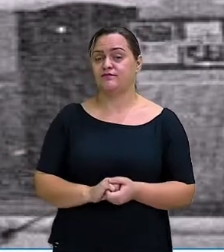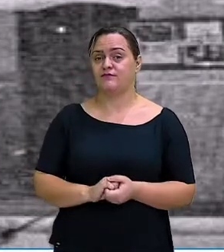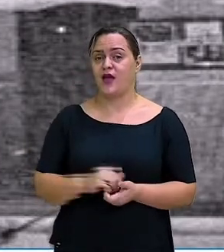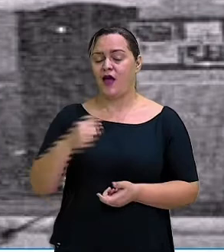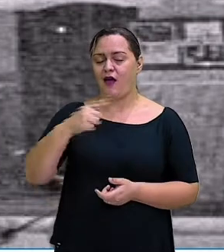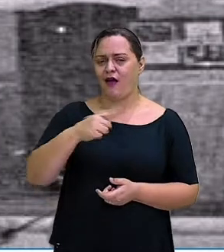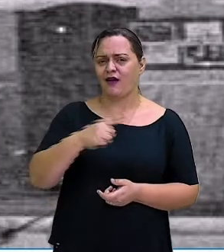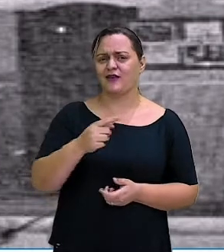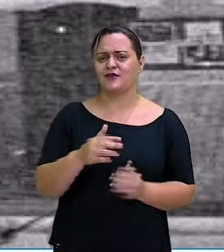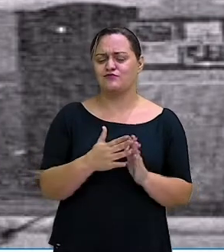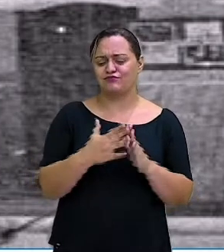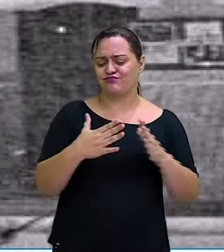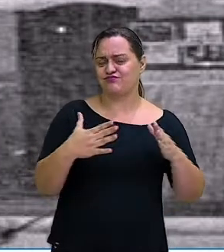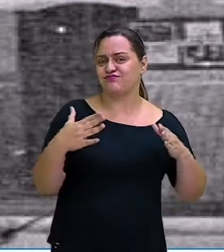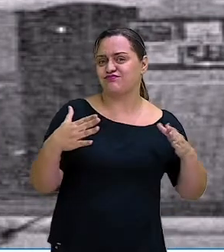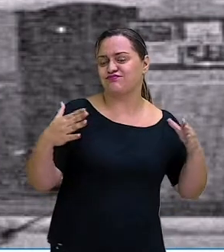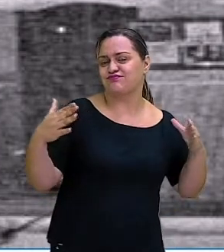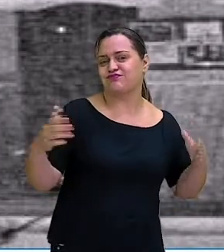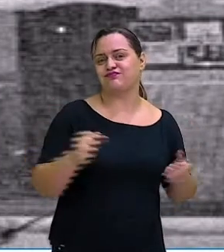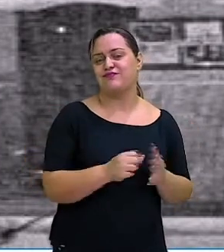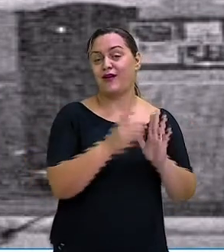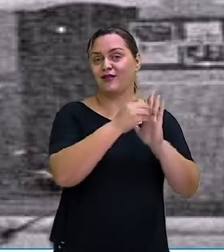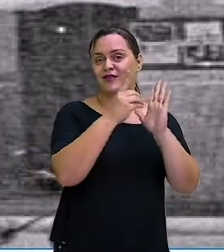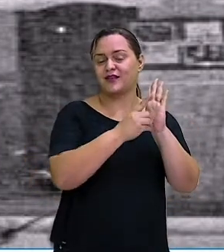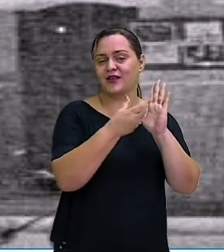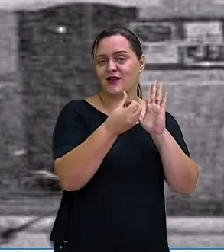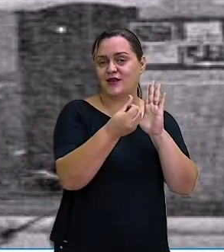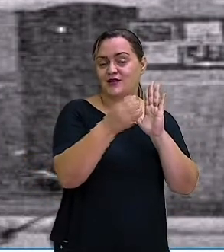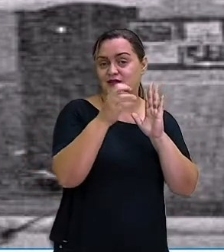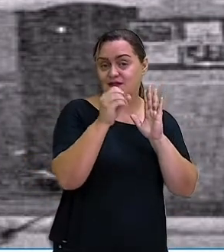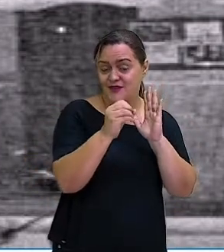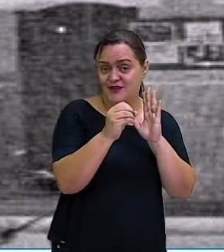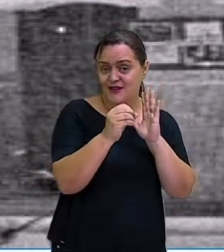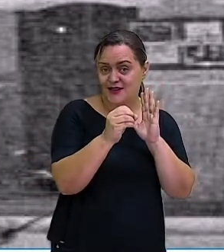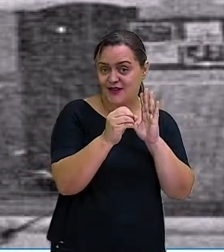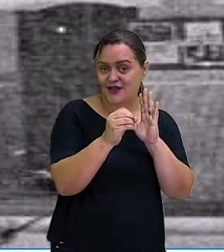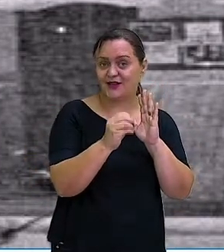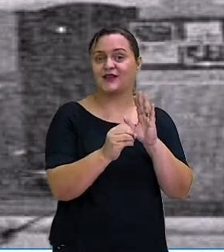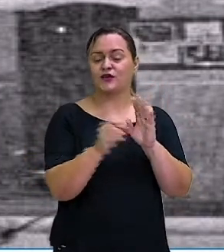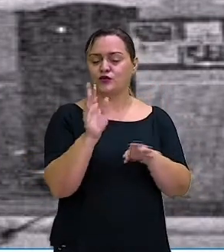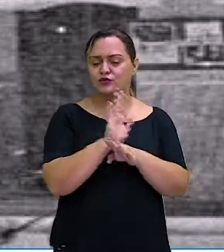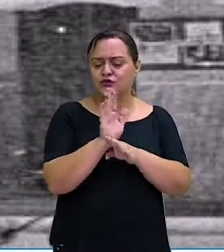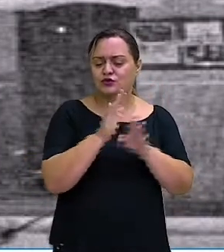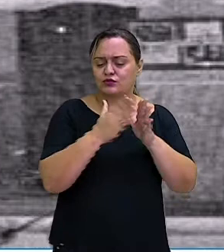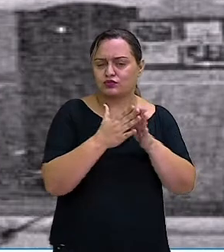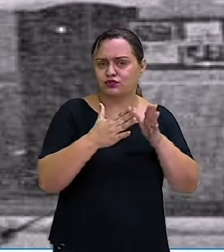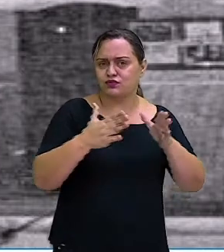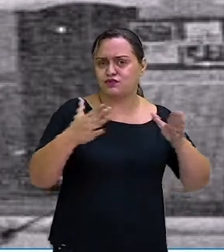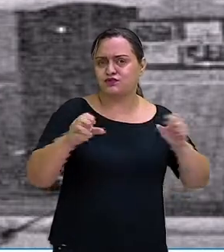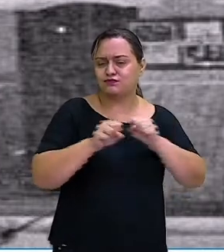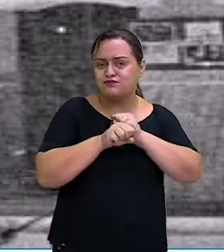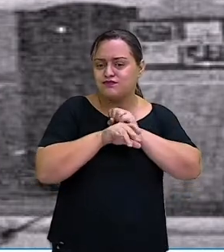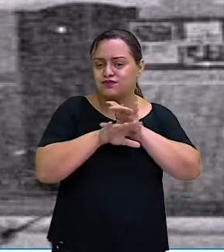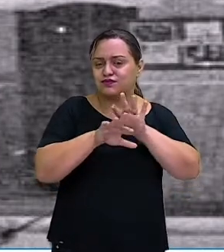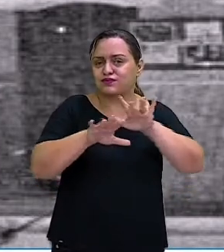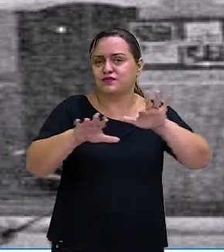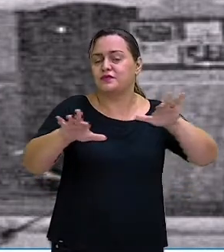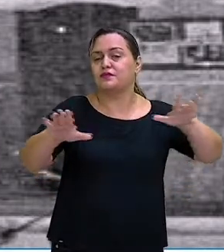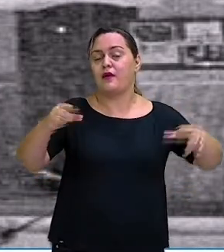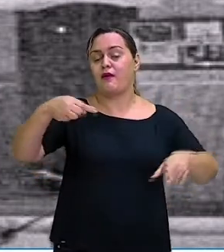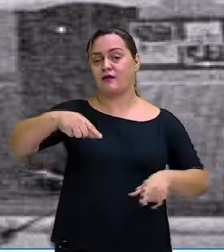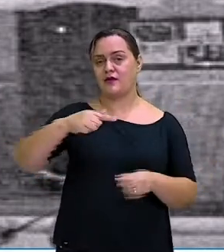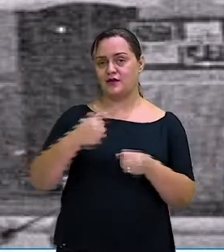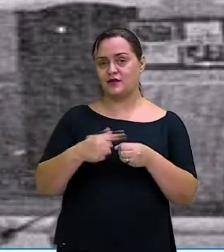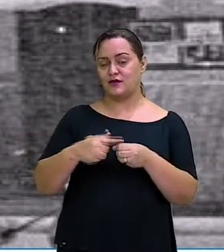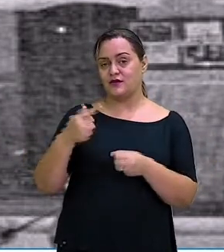né? Nossa Valadares aí, na década de 60, balando no nosso cinema. Então, o que aconteceu? Vamos entender. No decorrer dos